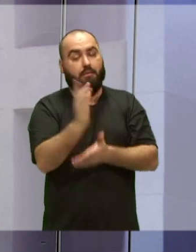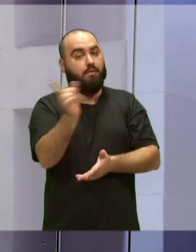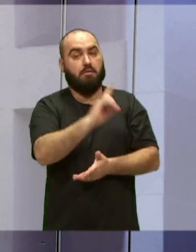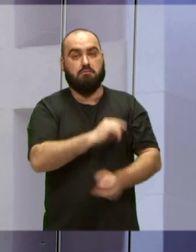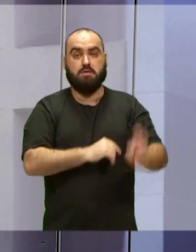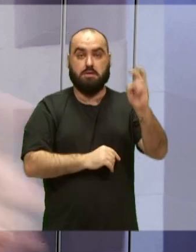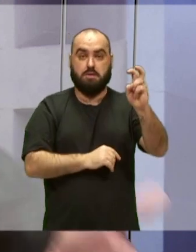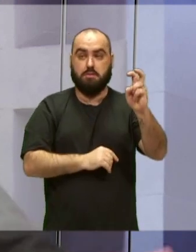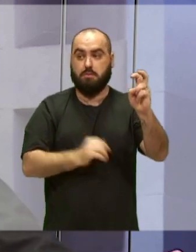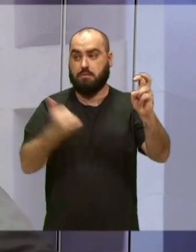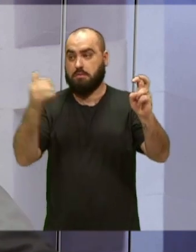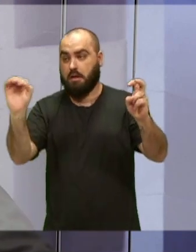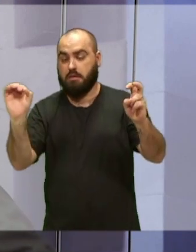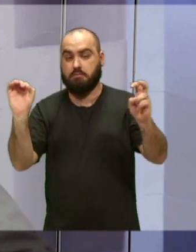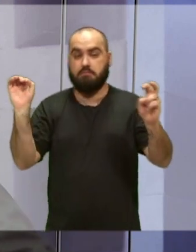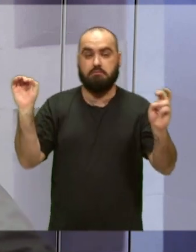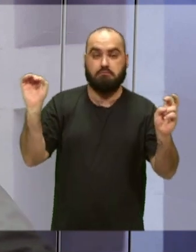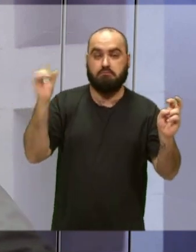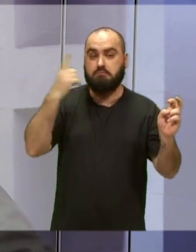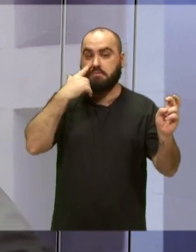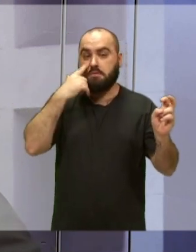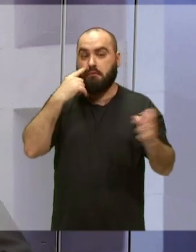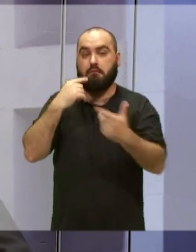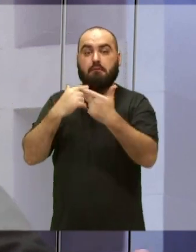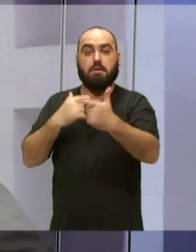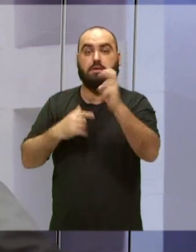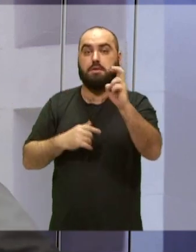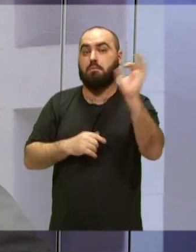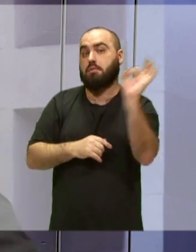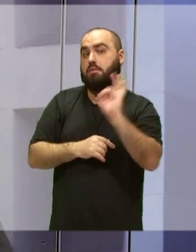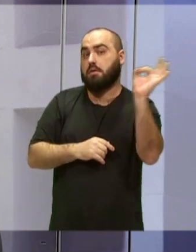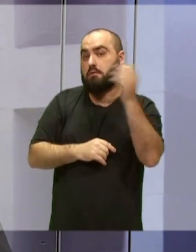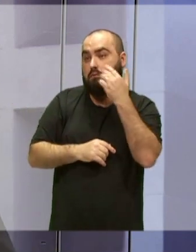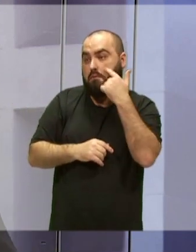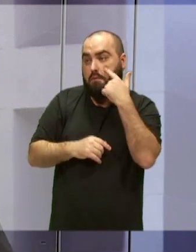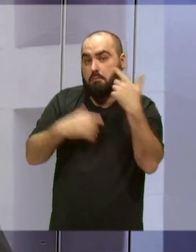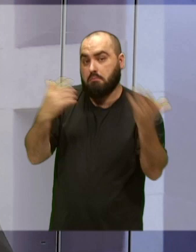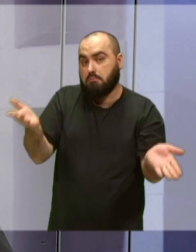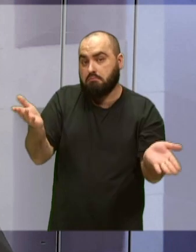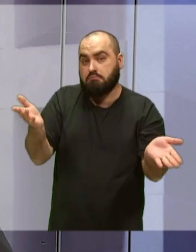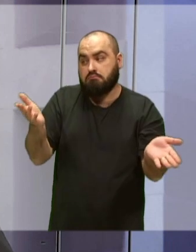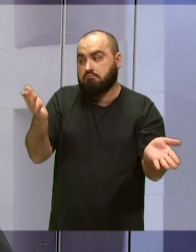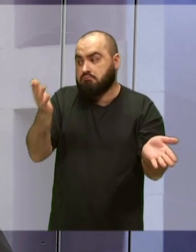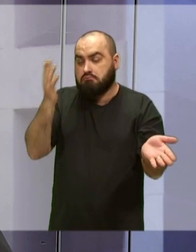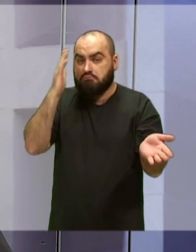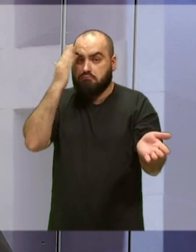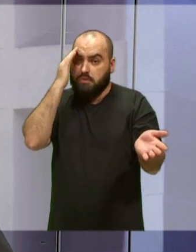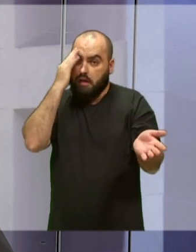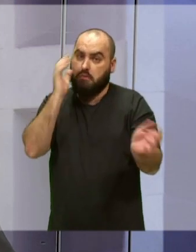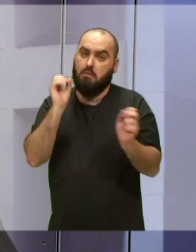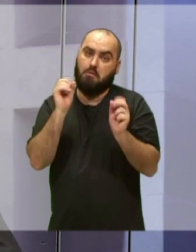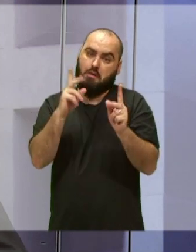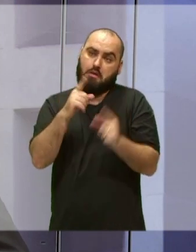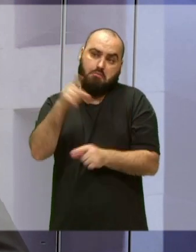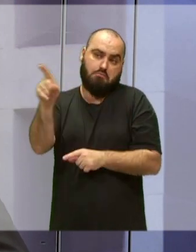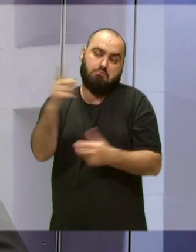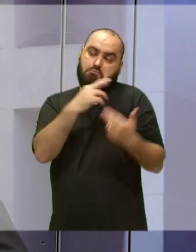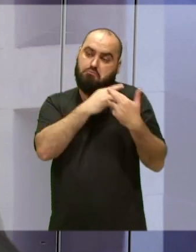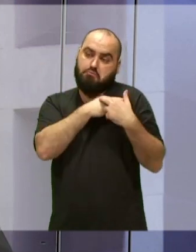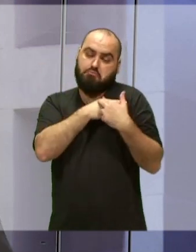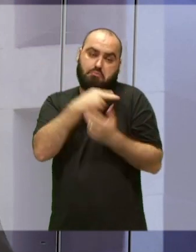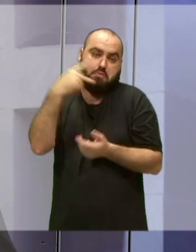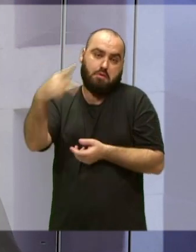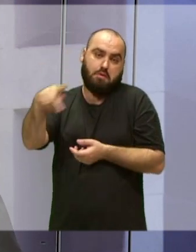C nem o meu 10 de repente eles vão ter tentar fazer 25% eu até até entendo que é prerrogativa deles e é